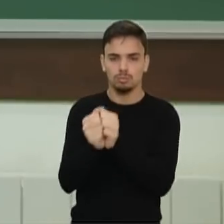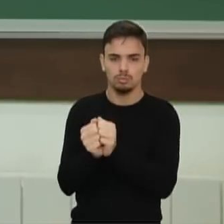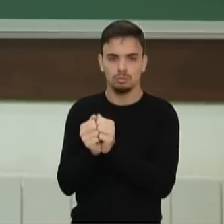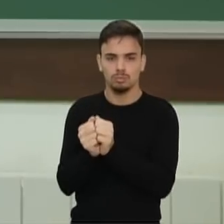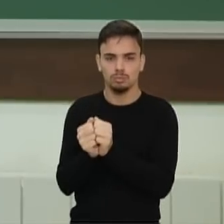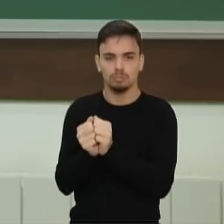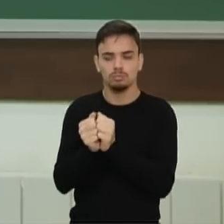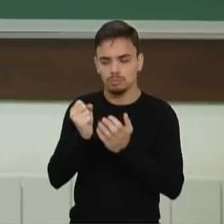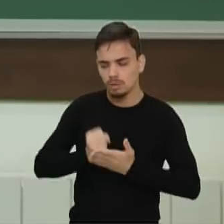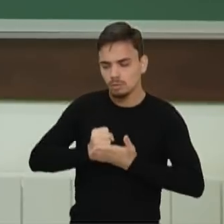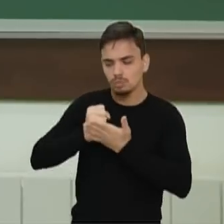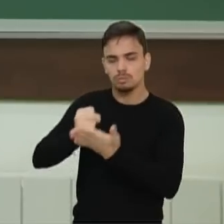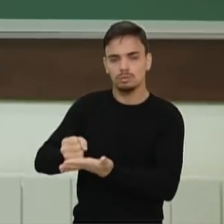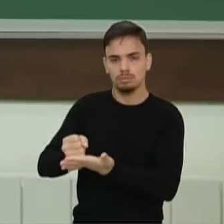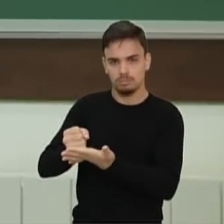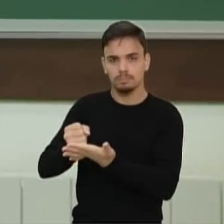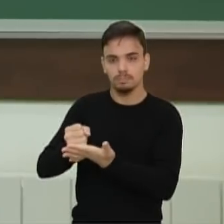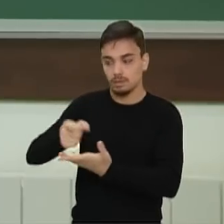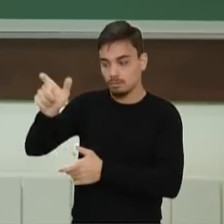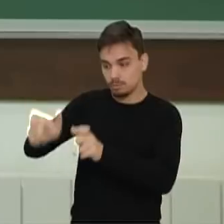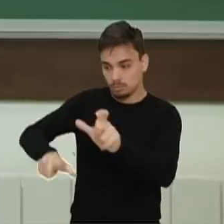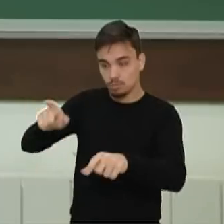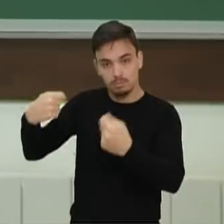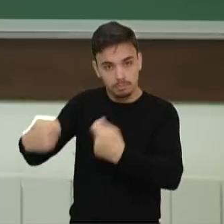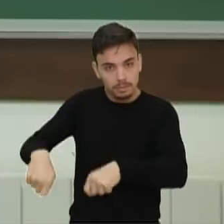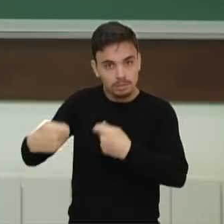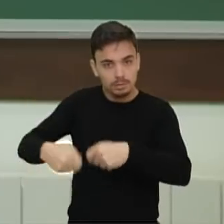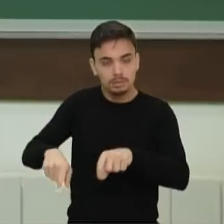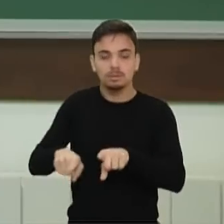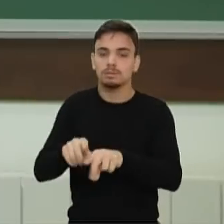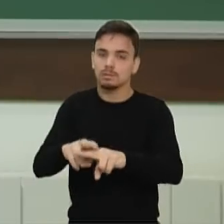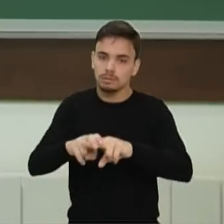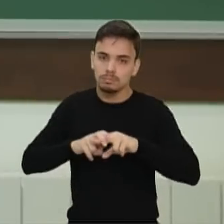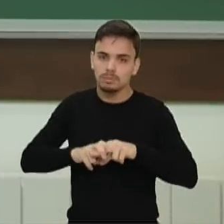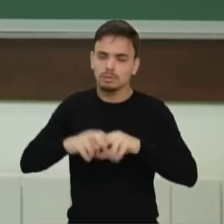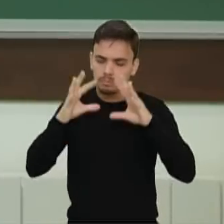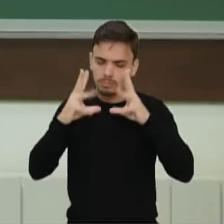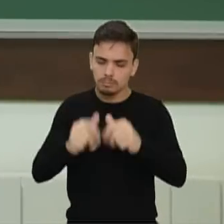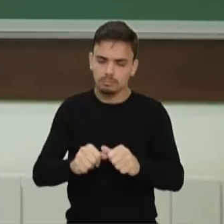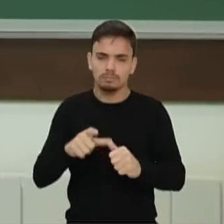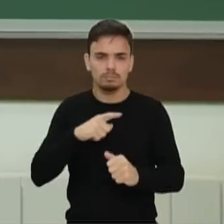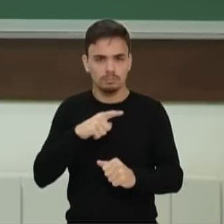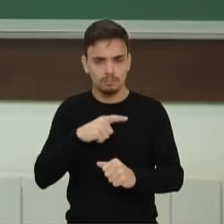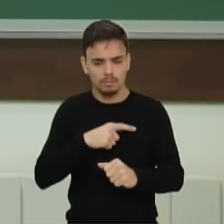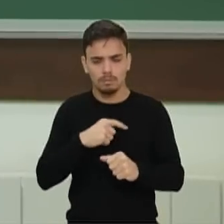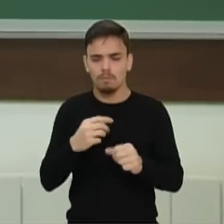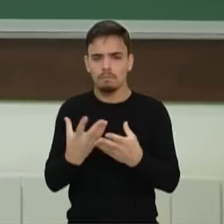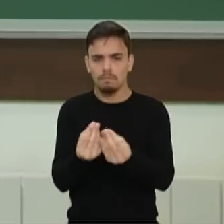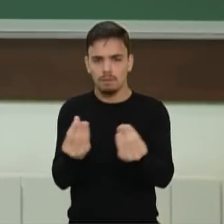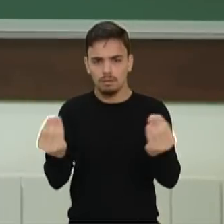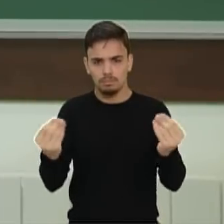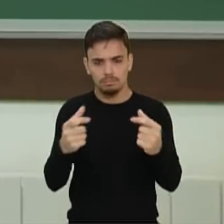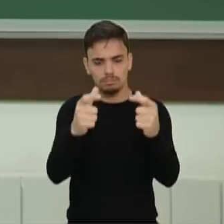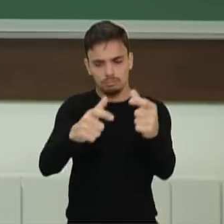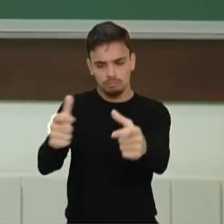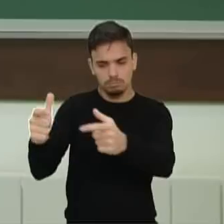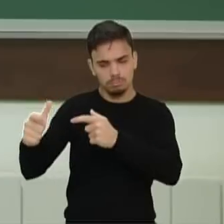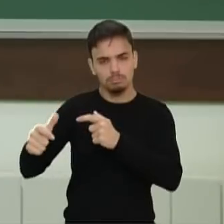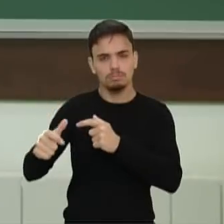ali, ajudar aqueles que precisam. Tantas instituições aí que estão precisando, né,